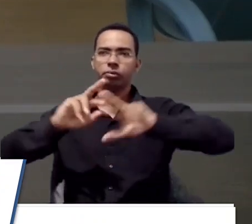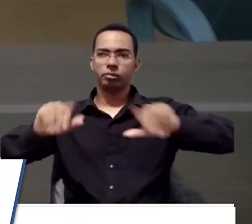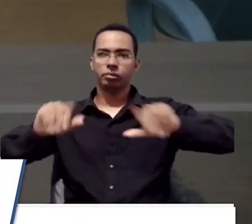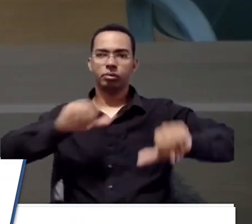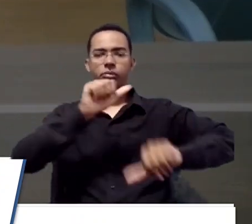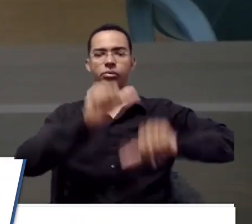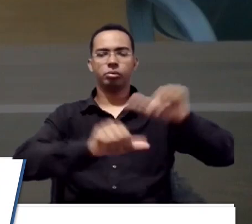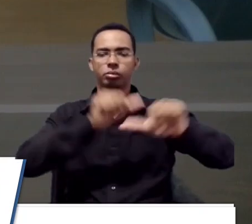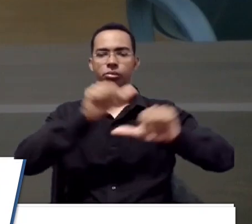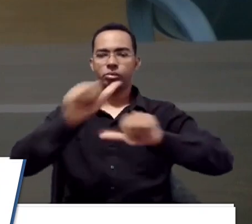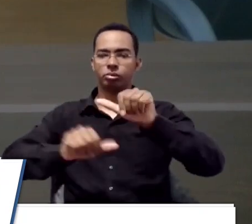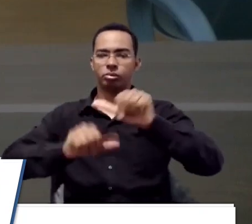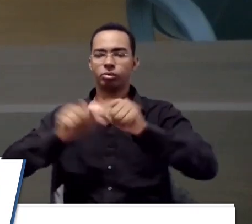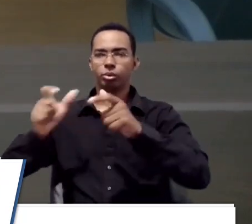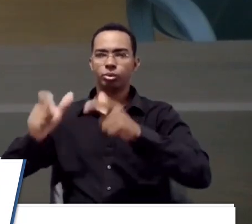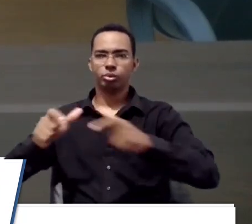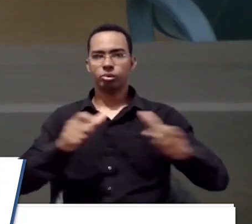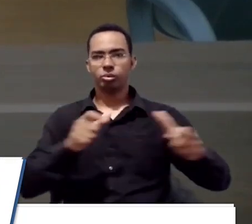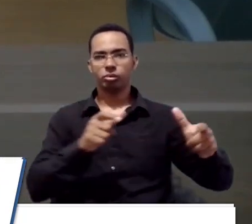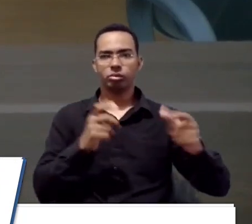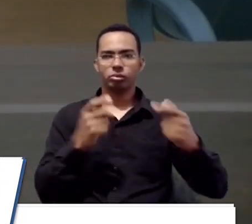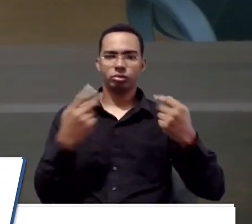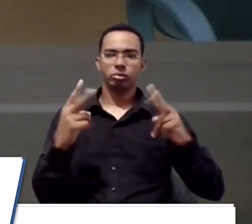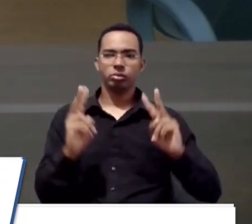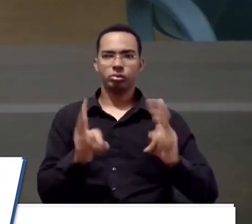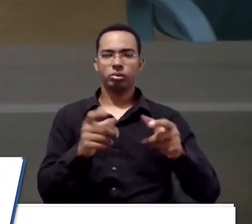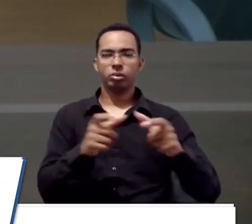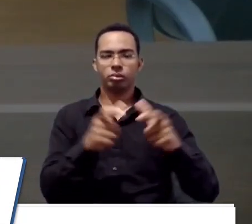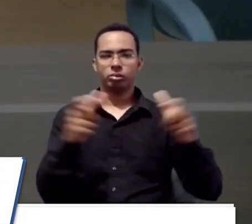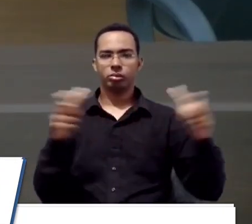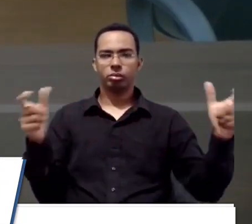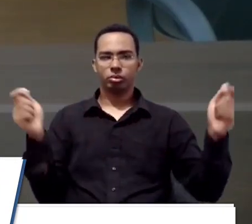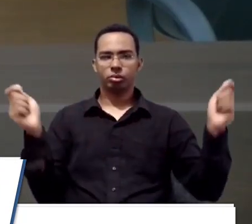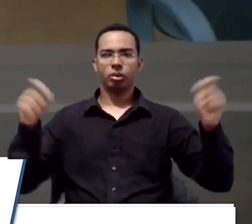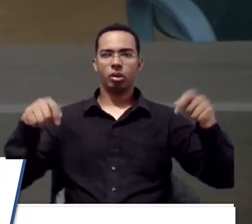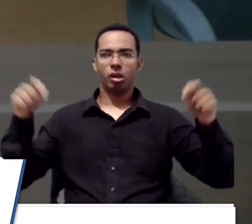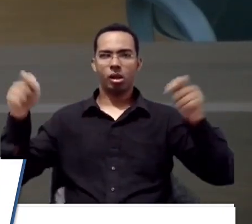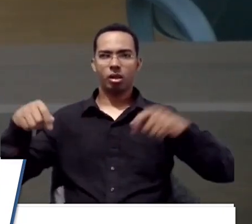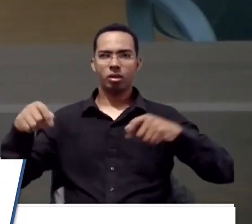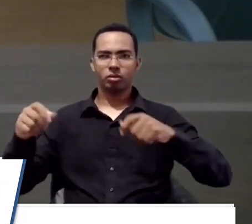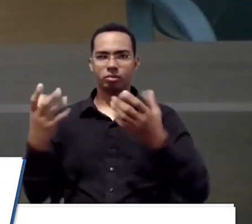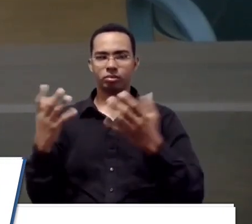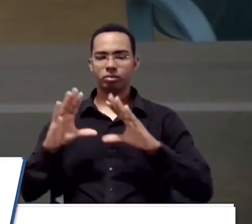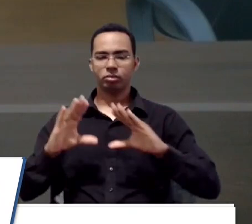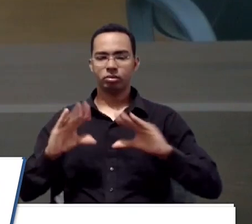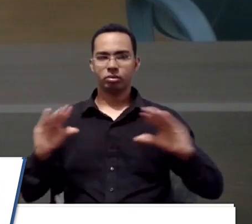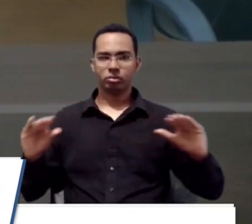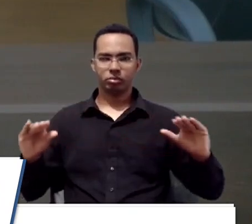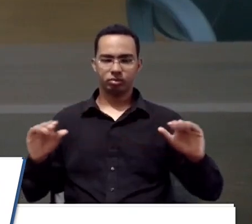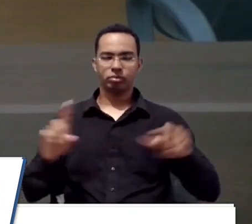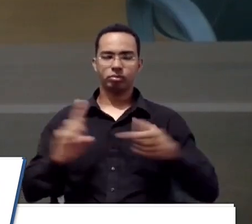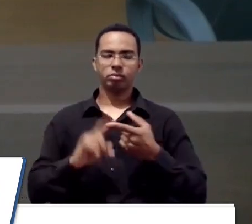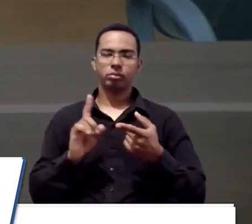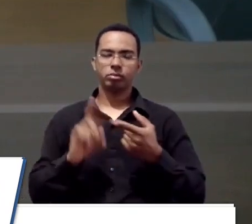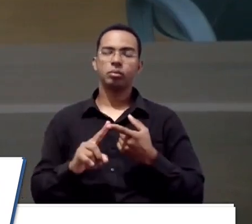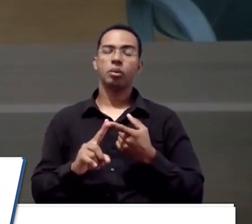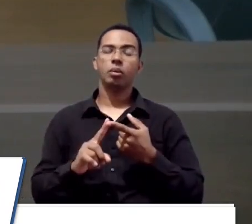de local, sempre ampliando sua capacidade de acomodação, até